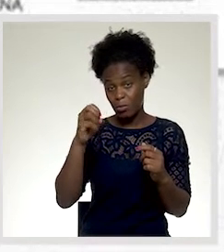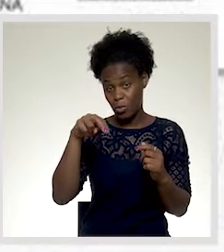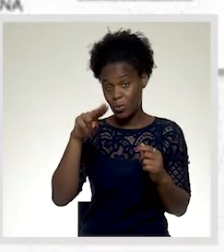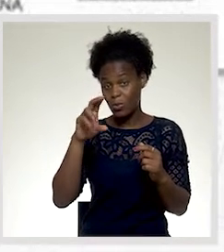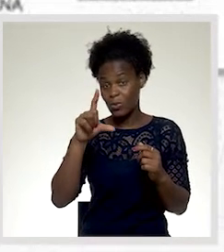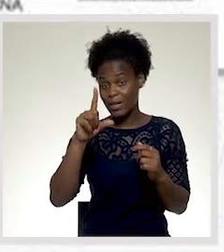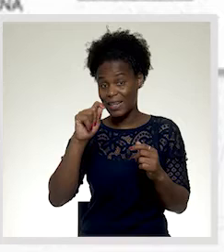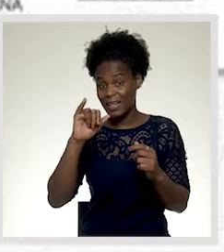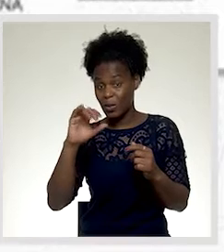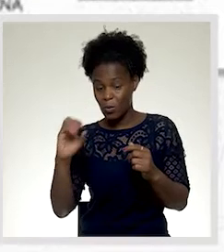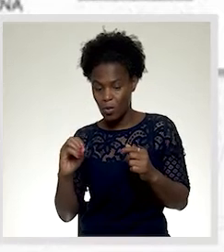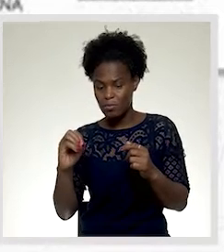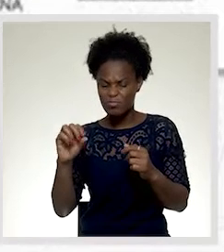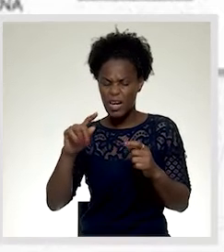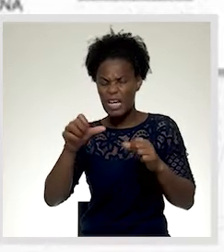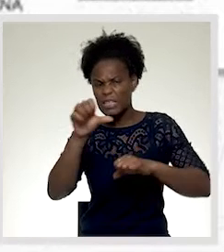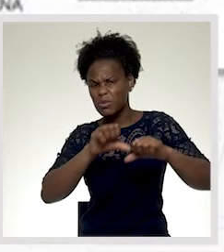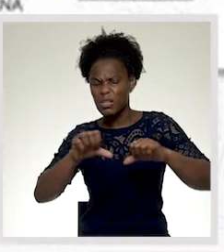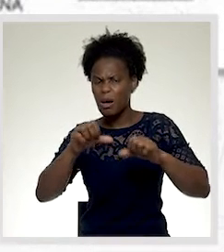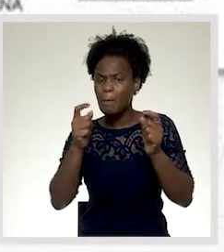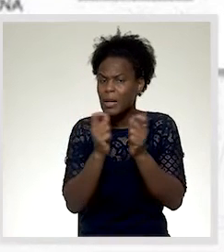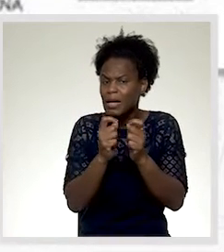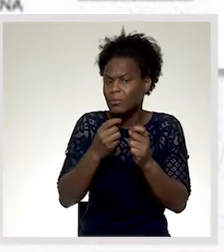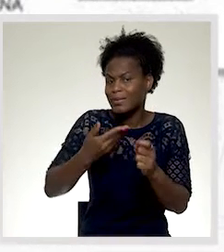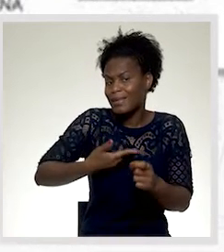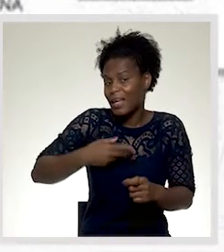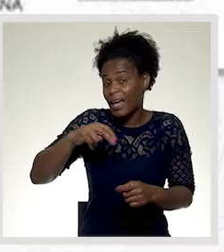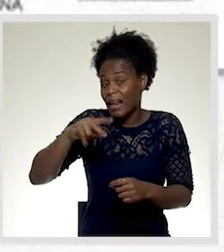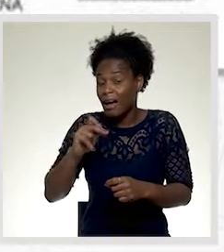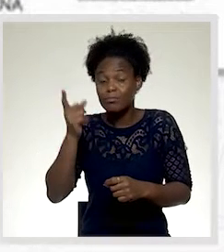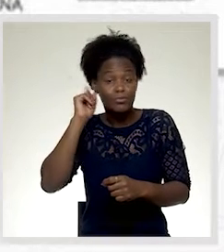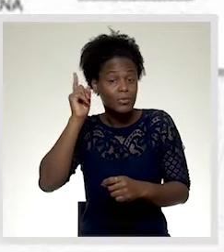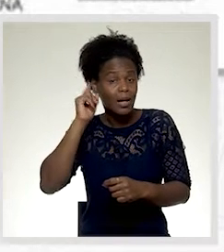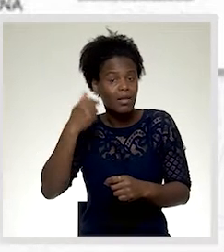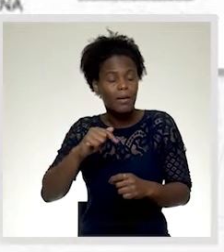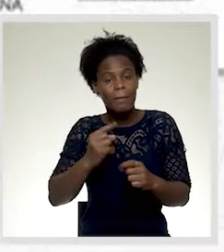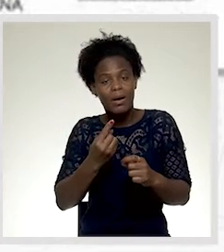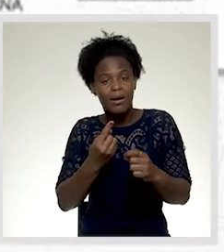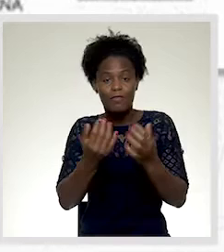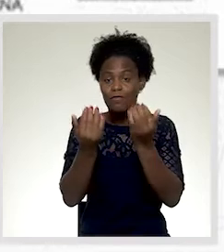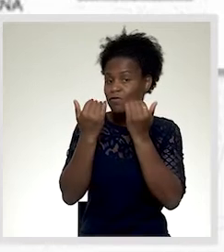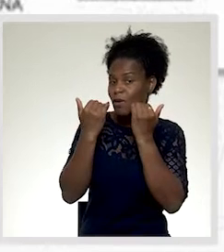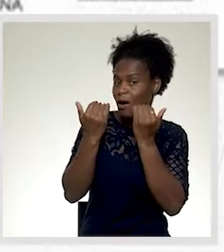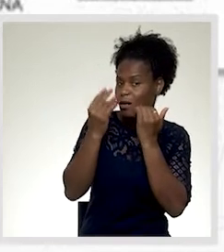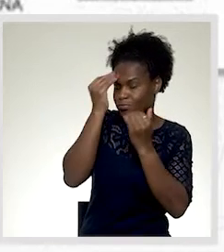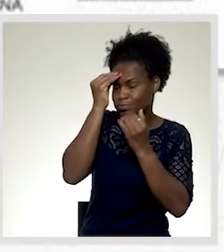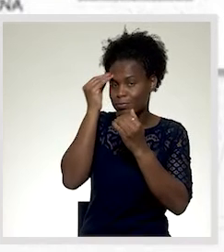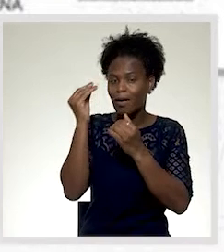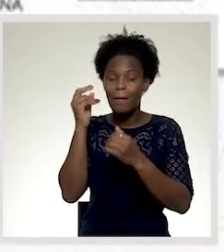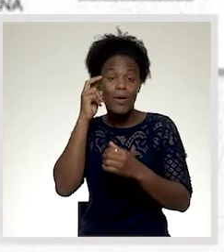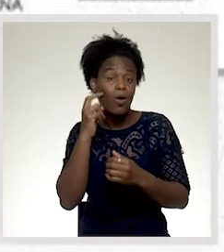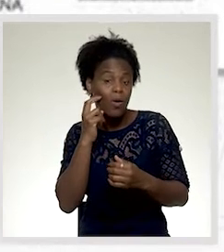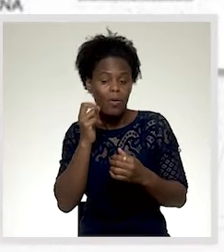ribonucleico, é a biomolécula quimicamente próximo do DNA e indispensável ao processamento da